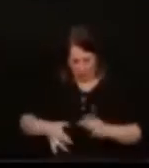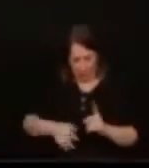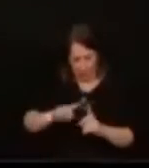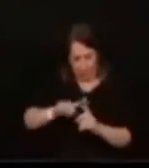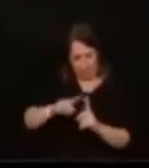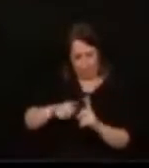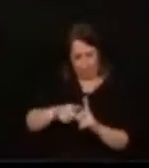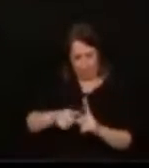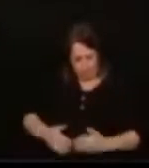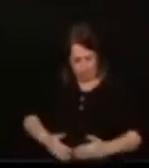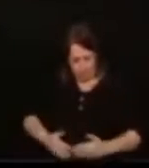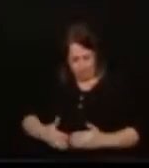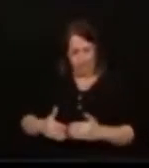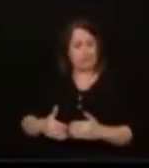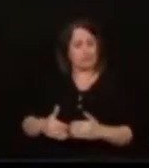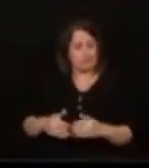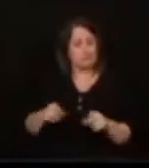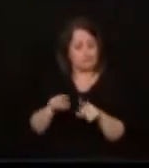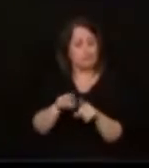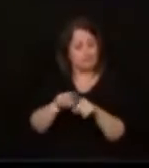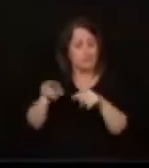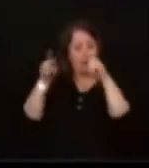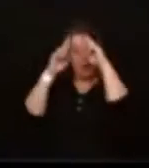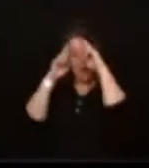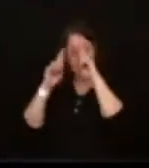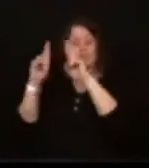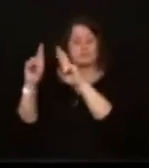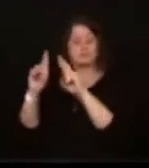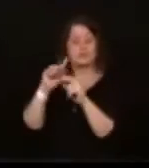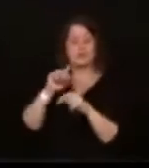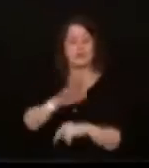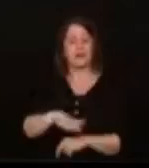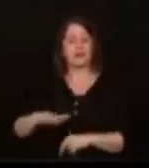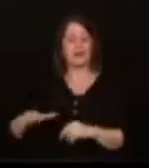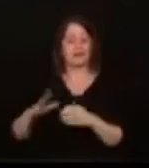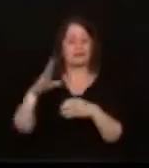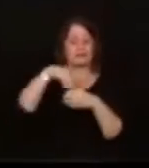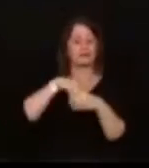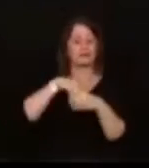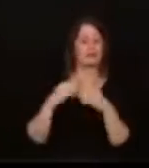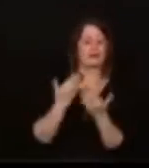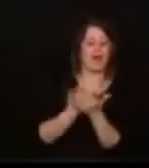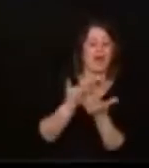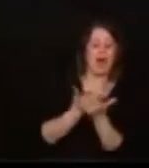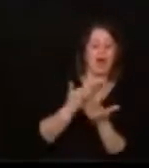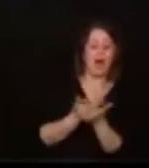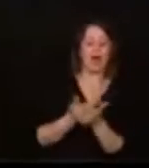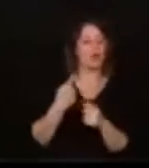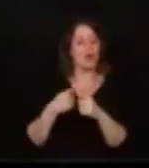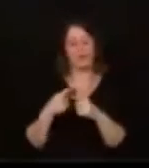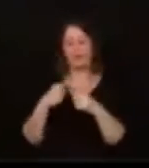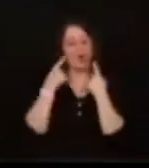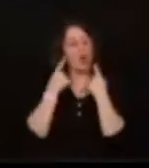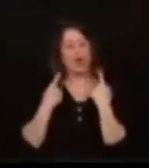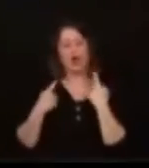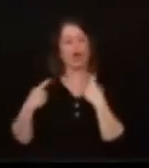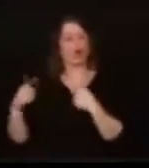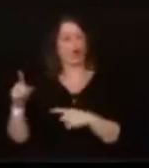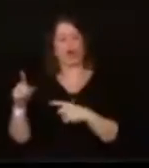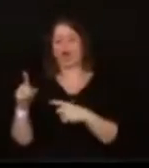É um país que quer o respeito às crianças em sala de aula, por isso é contra a ideologia de